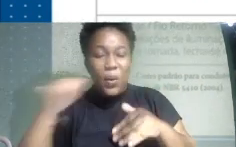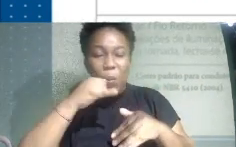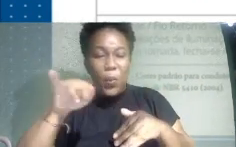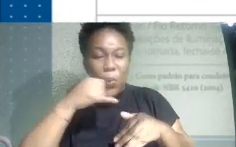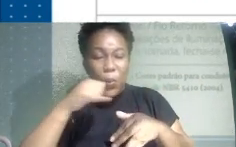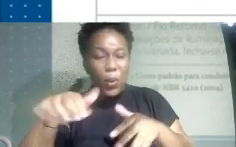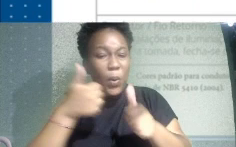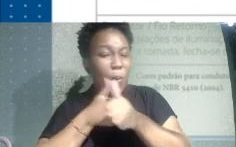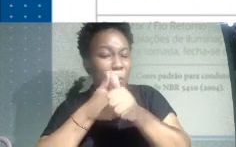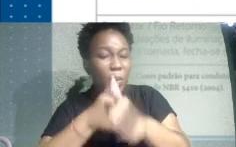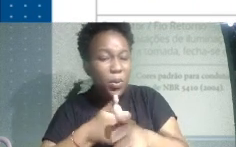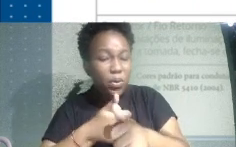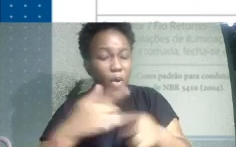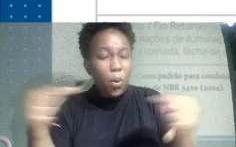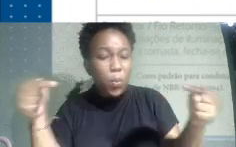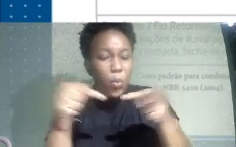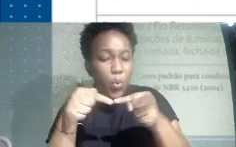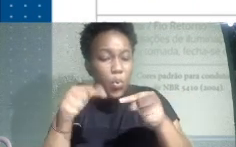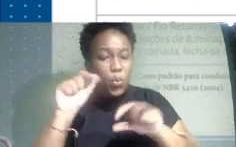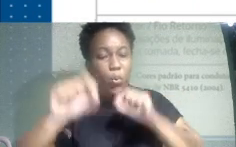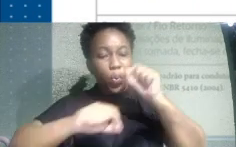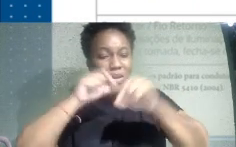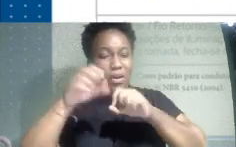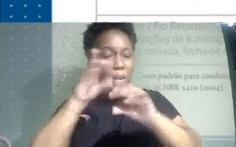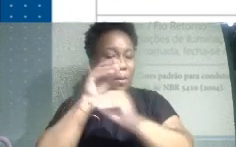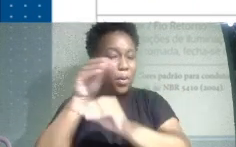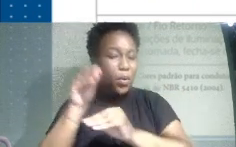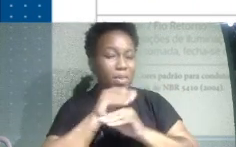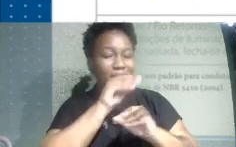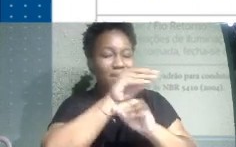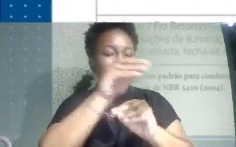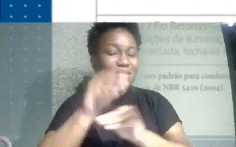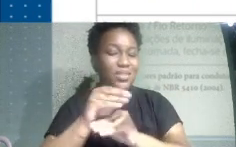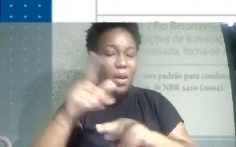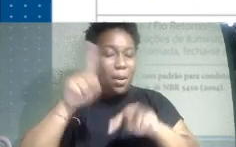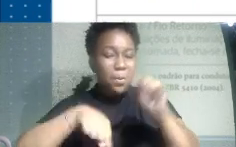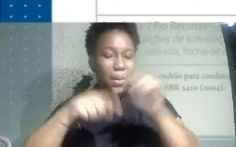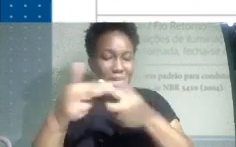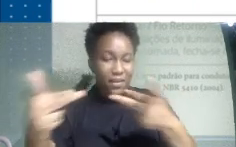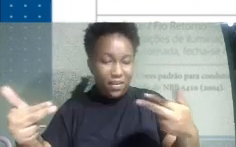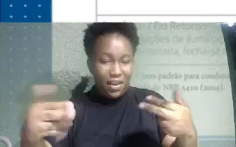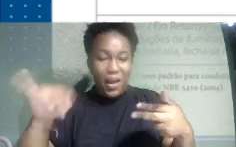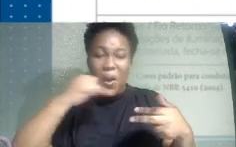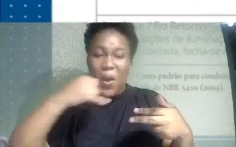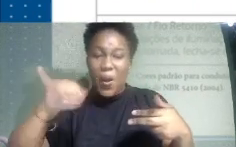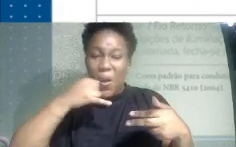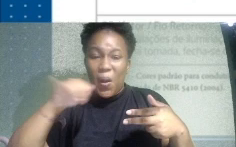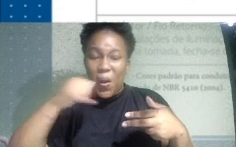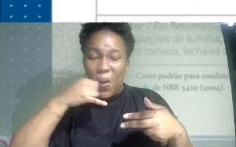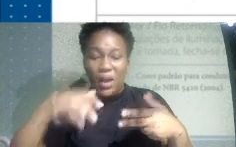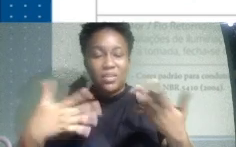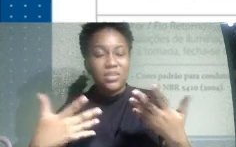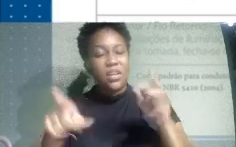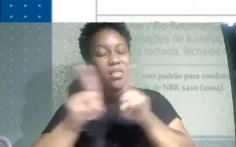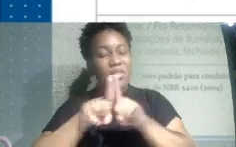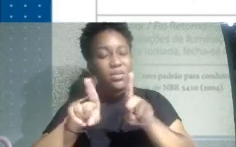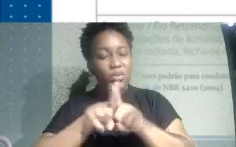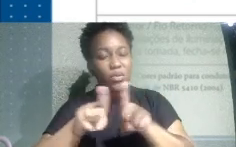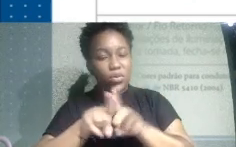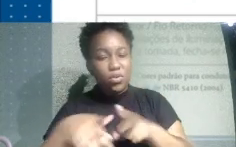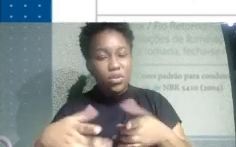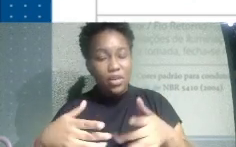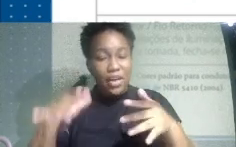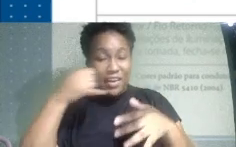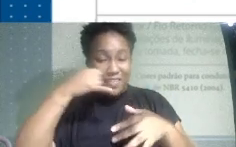todos os circuitos com a função de proteger os equipamentos contra sobrecargas elétricas e os usuários contra possíveis